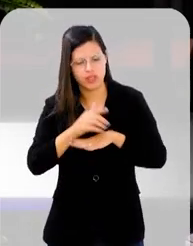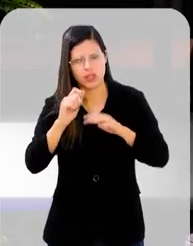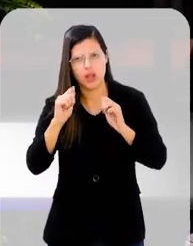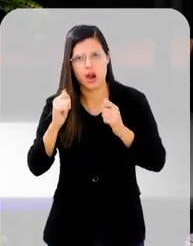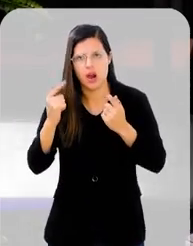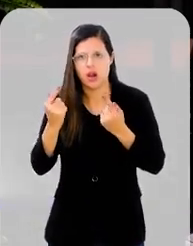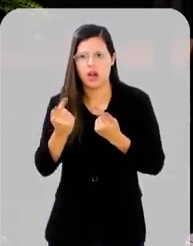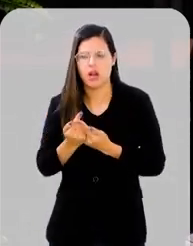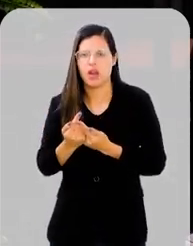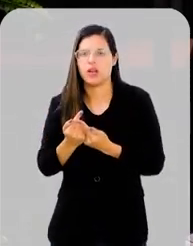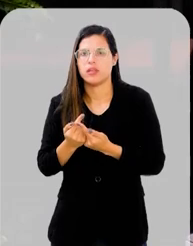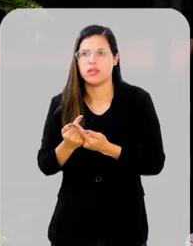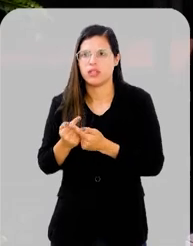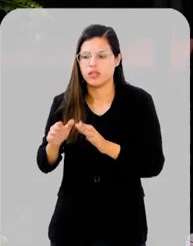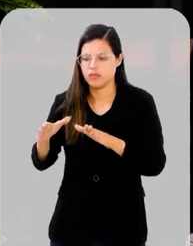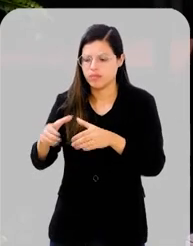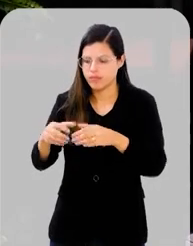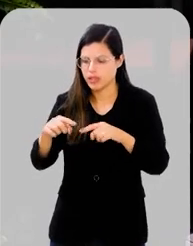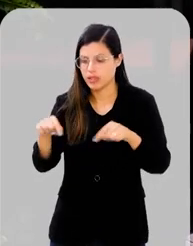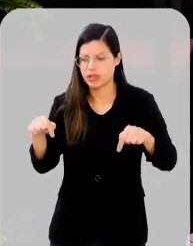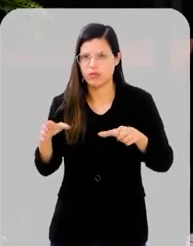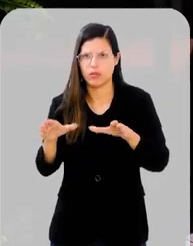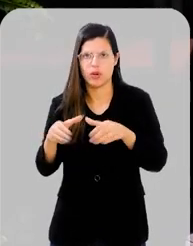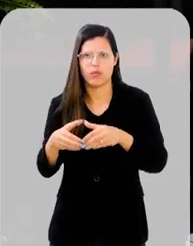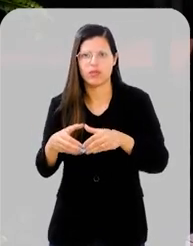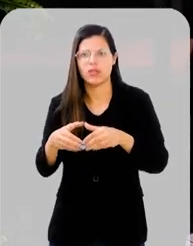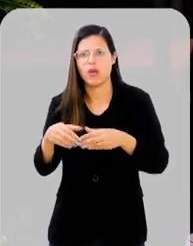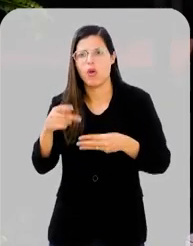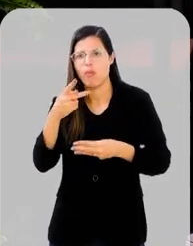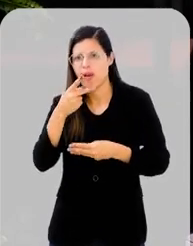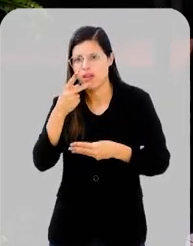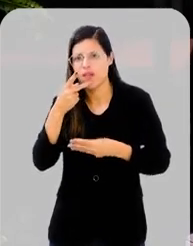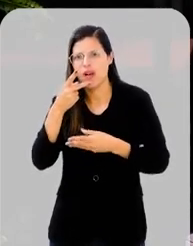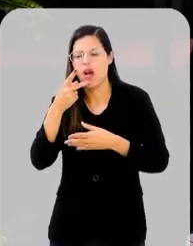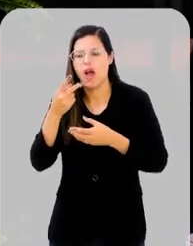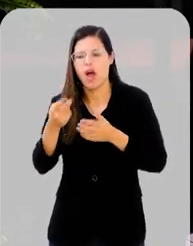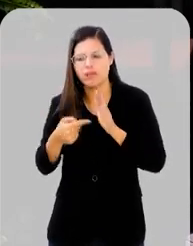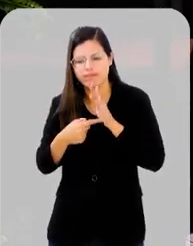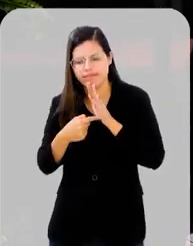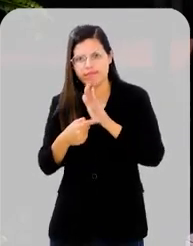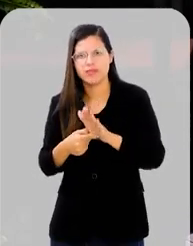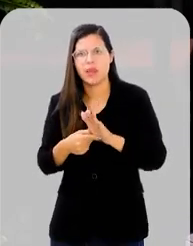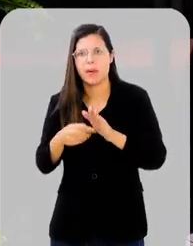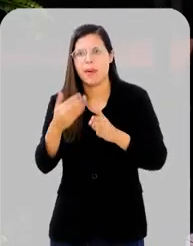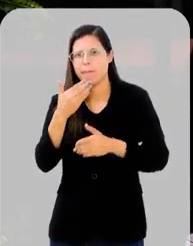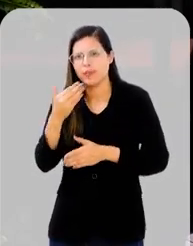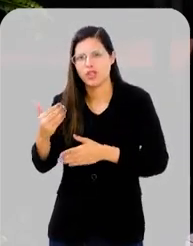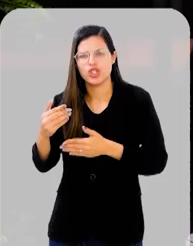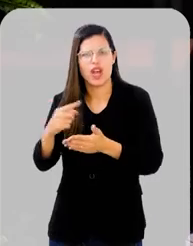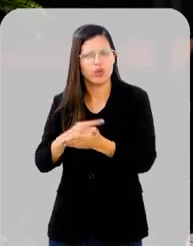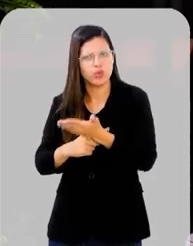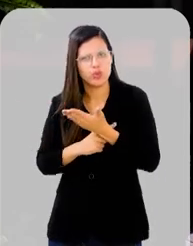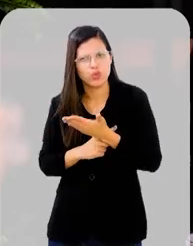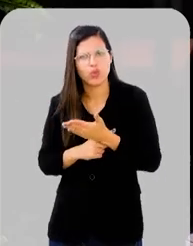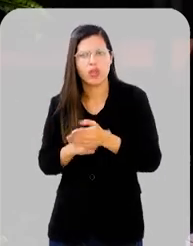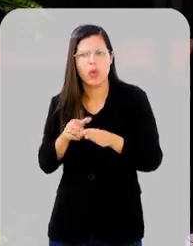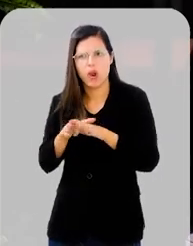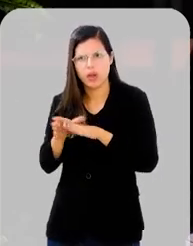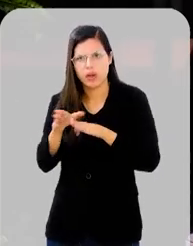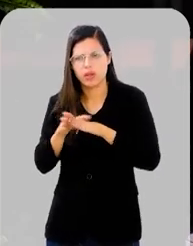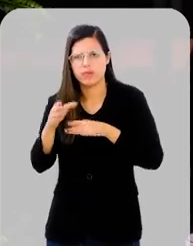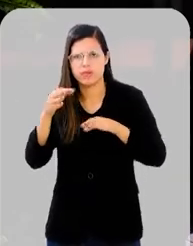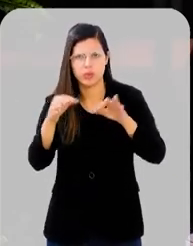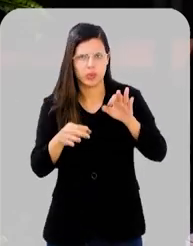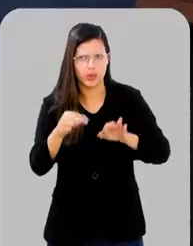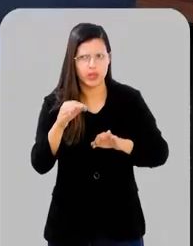na sala da comissão para falar para serem ouvidas para pedirem orientação maiores vezes uma orientação jurídica nós temos